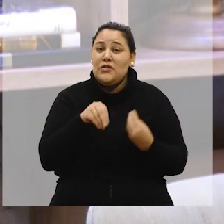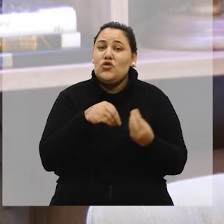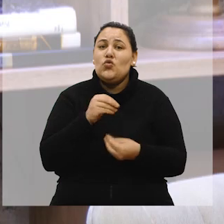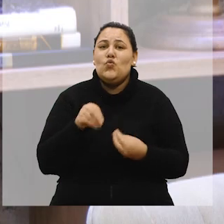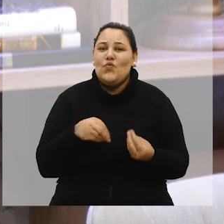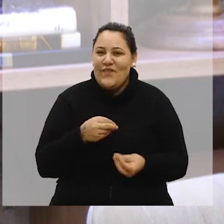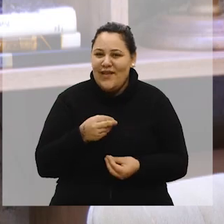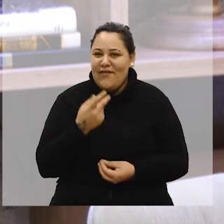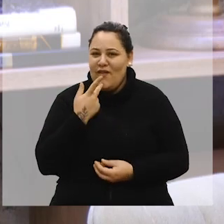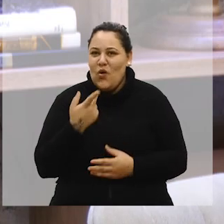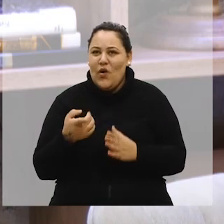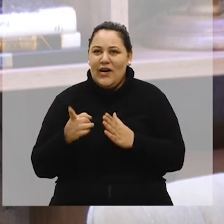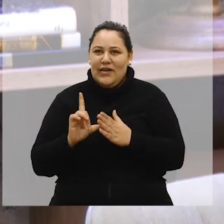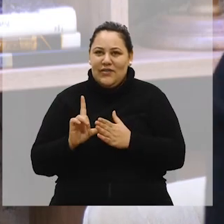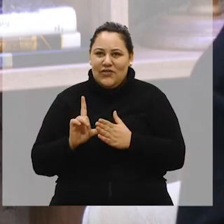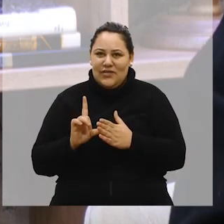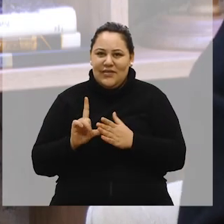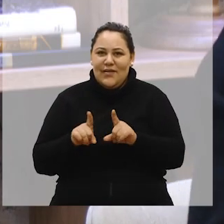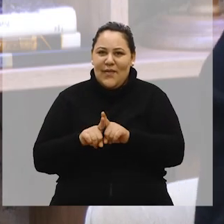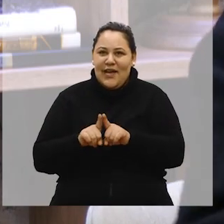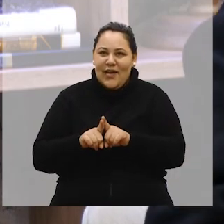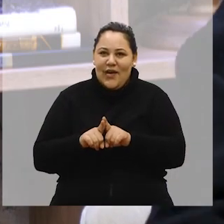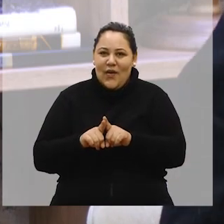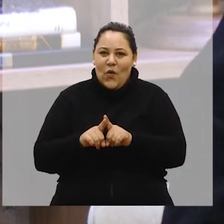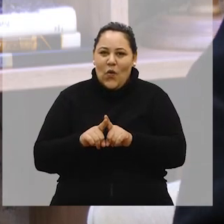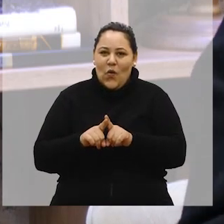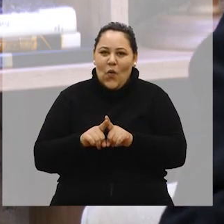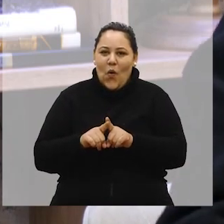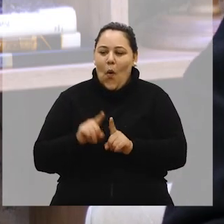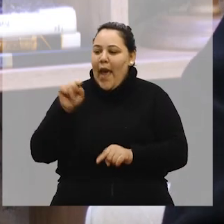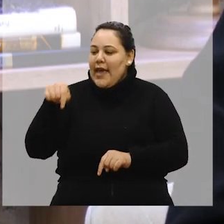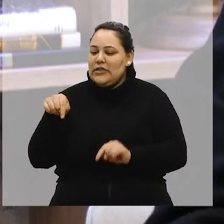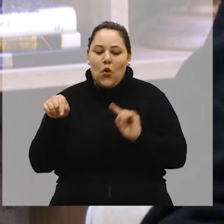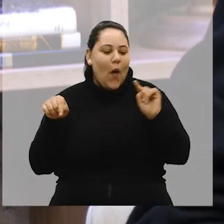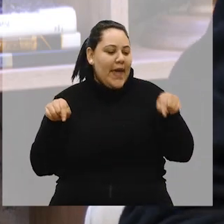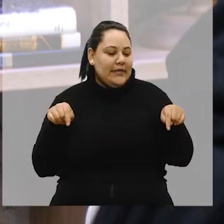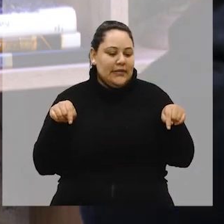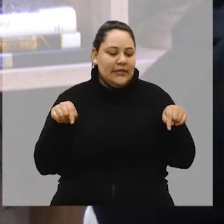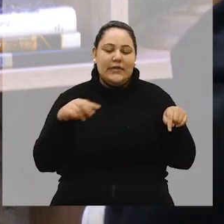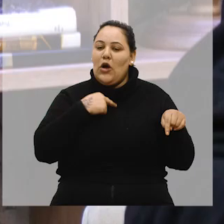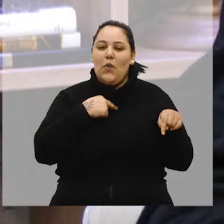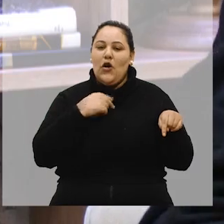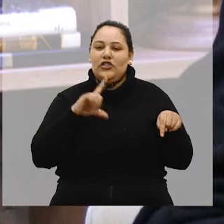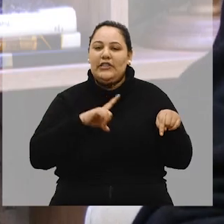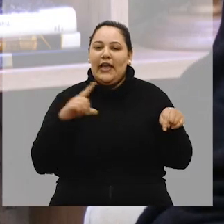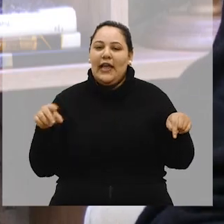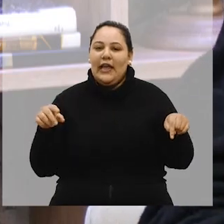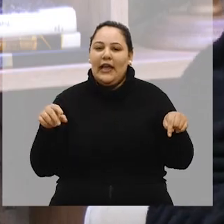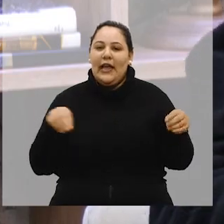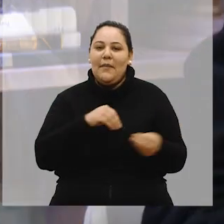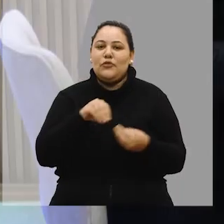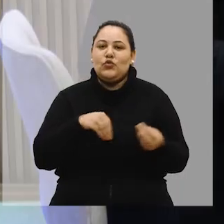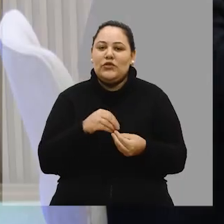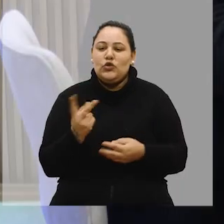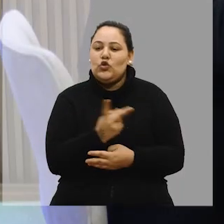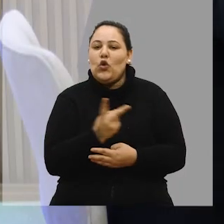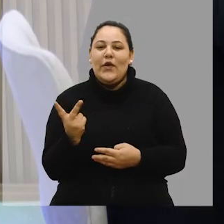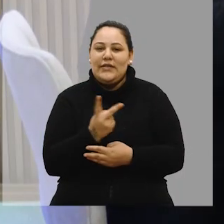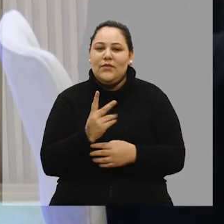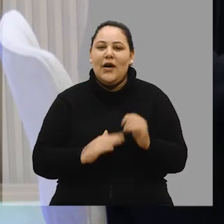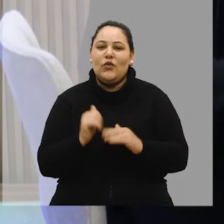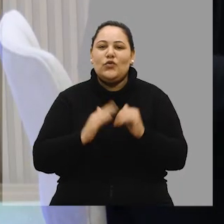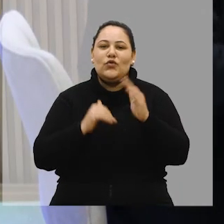né? De ou é um ou é outro. Tu não pode ter uma construção harmônica